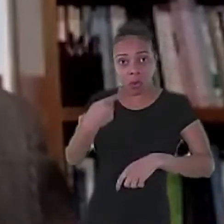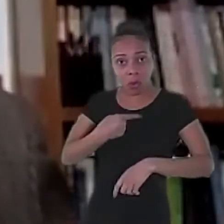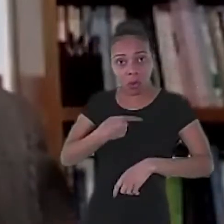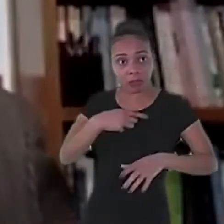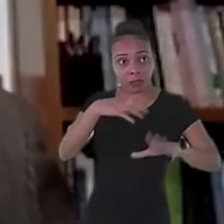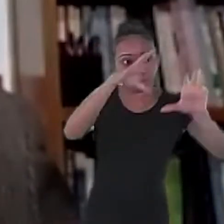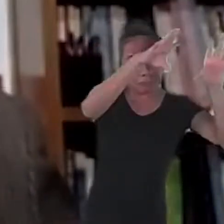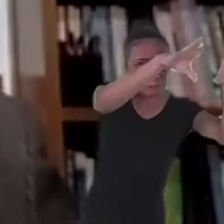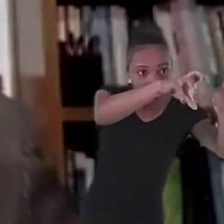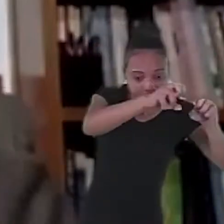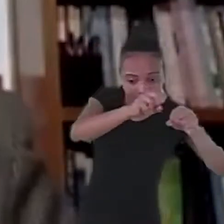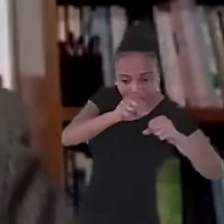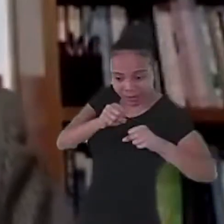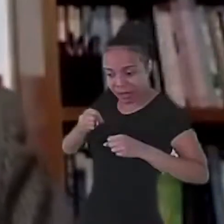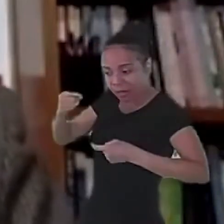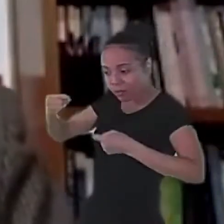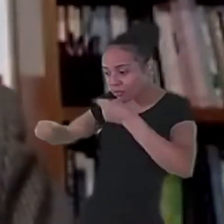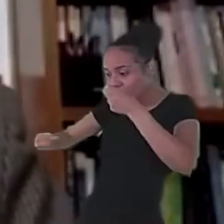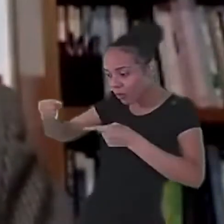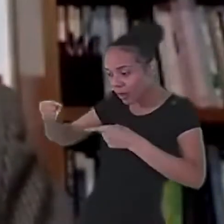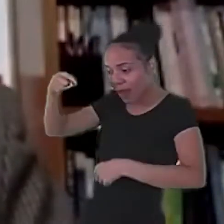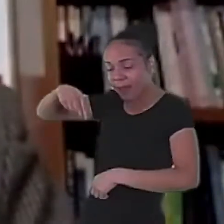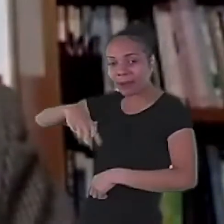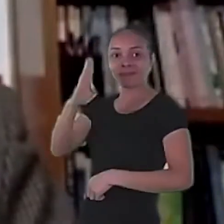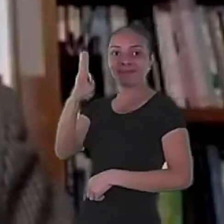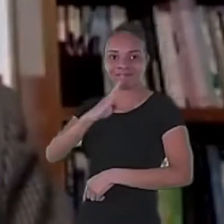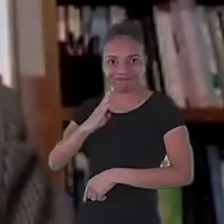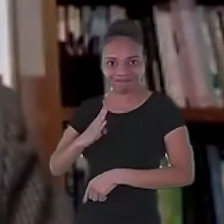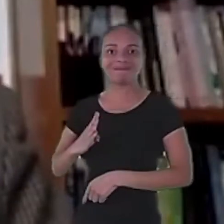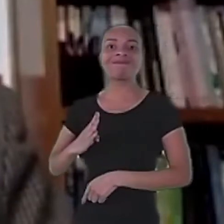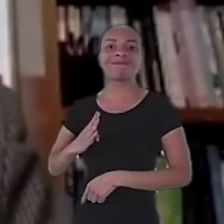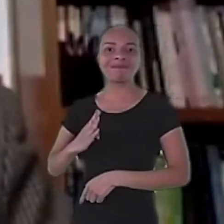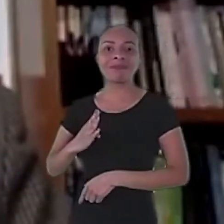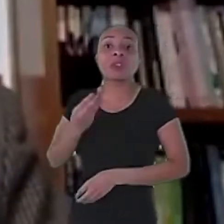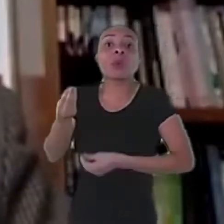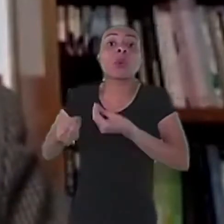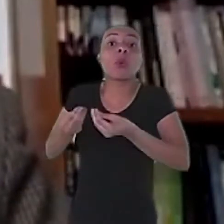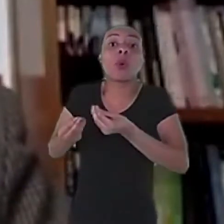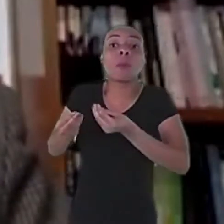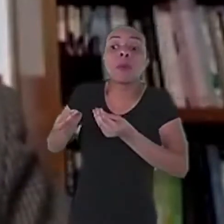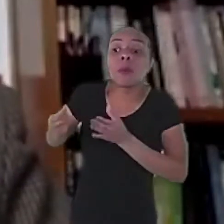fazer com o nosso país. Essa é a tentativa.